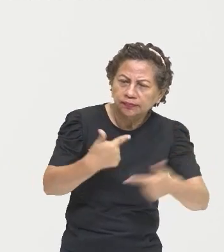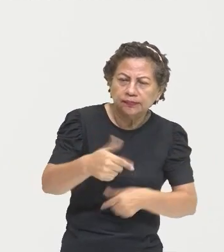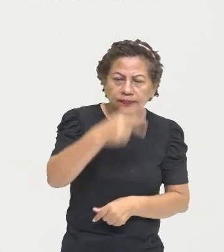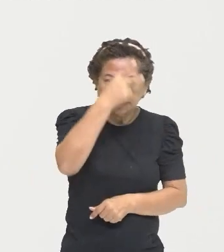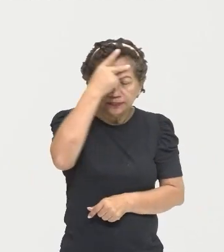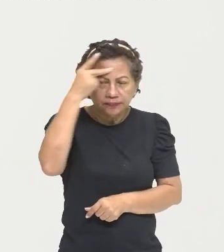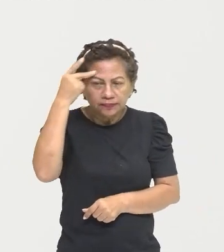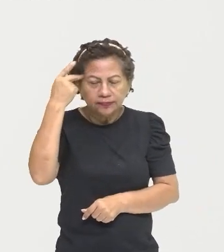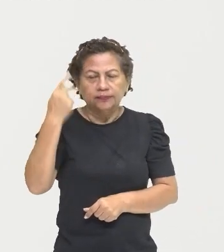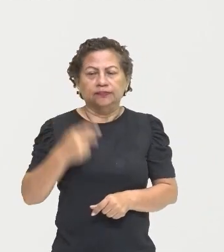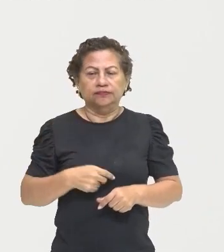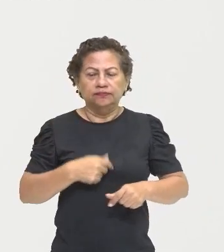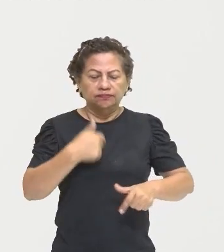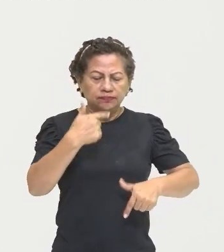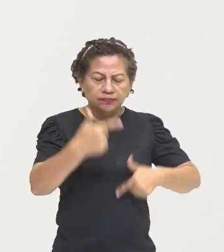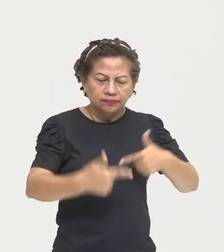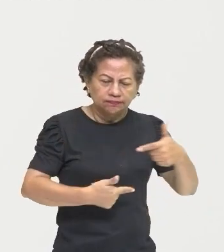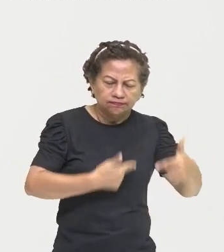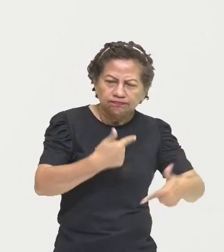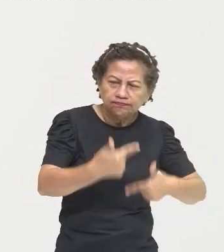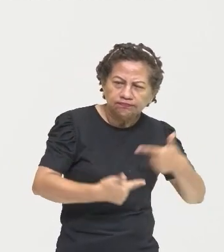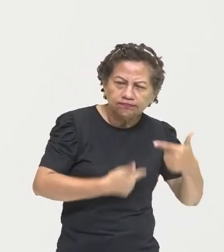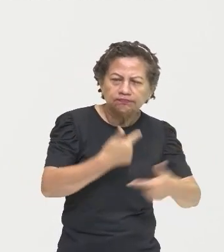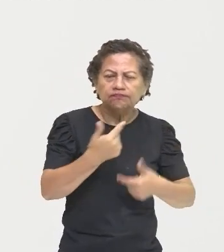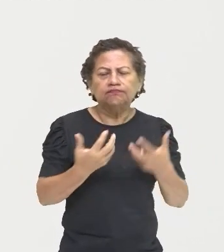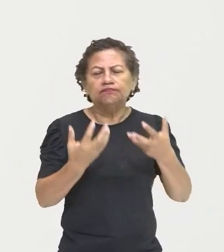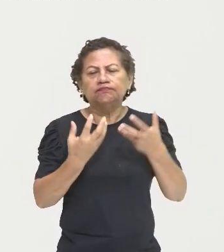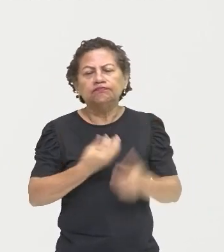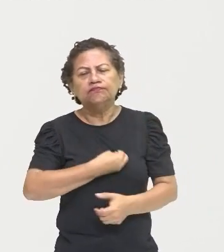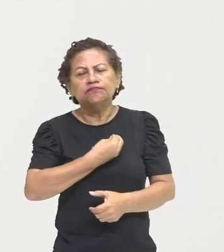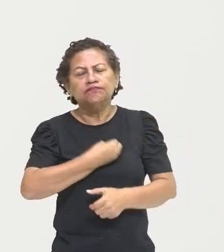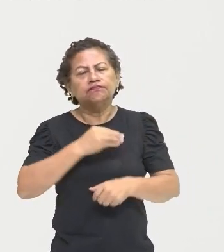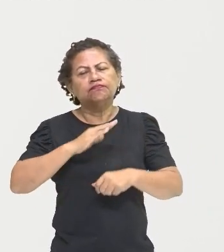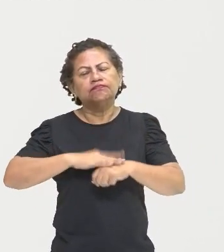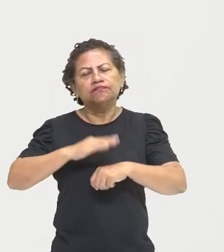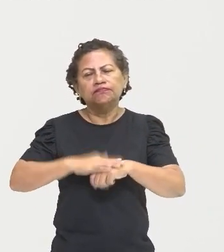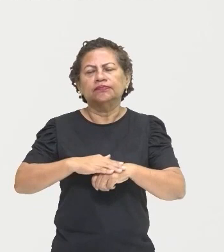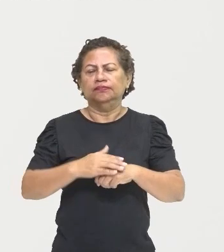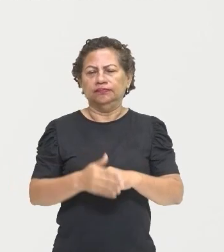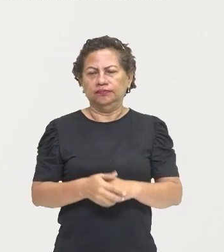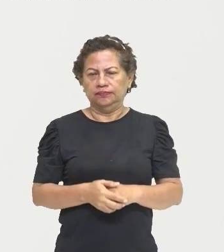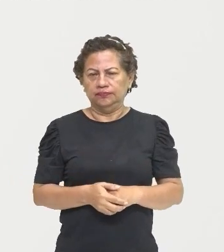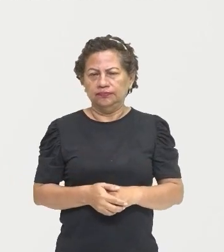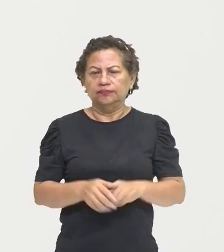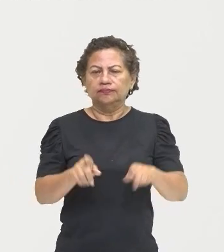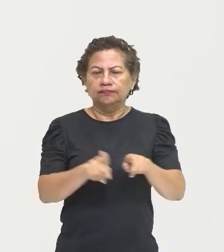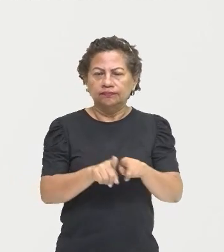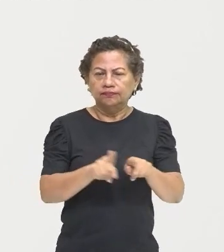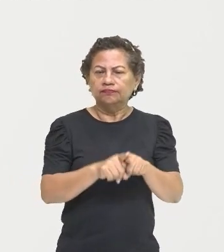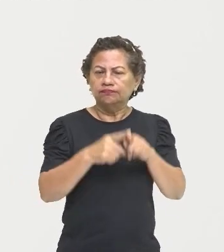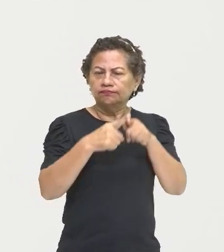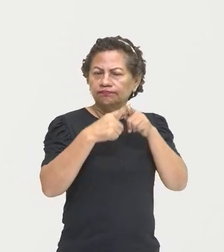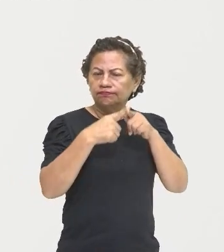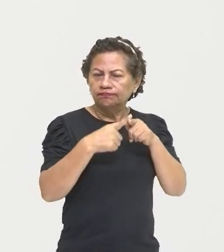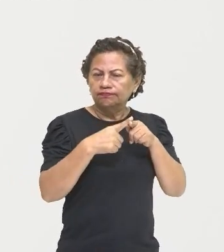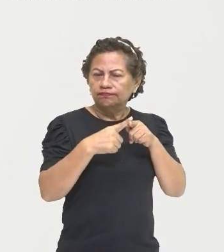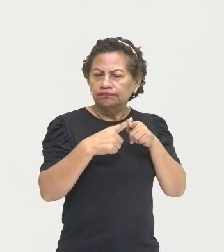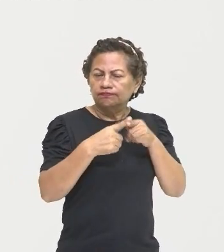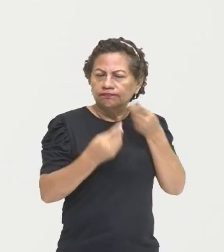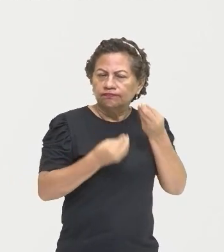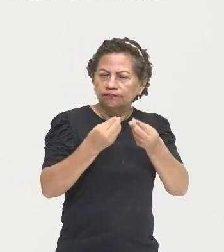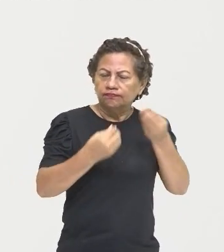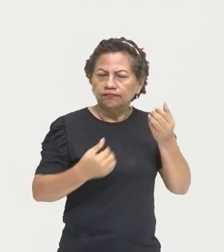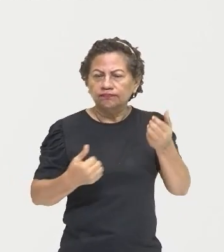homem do campo, ele luta por melhorar suas condições de trabalho. O combate ao processo de